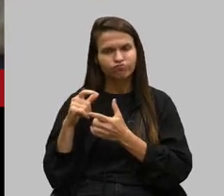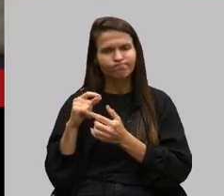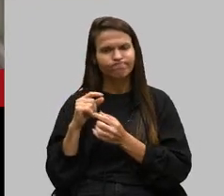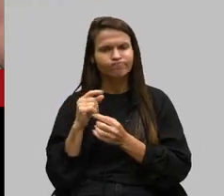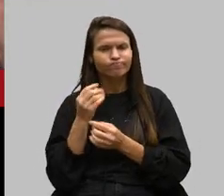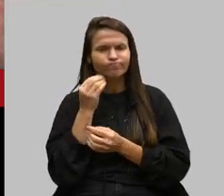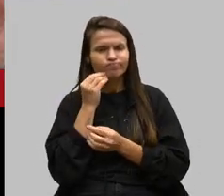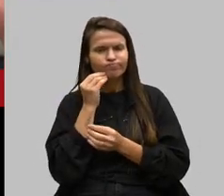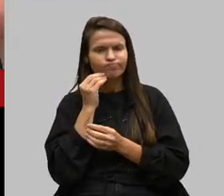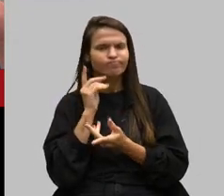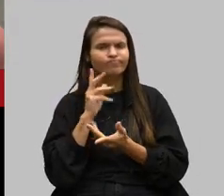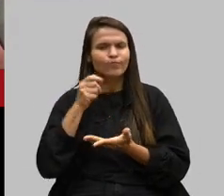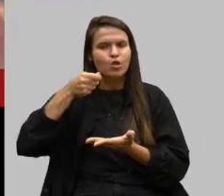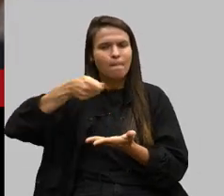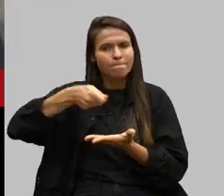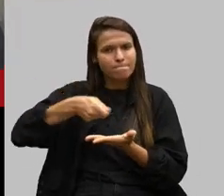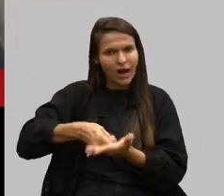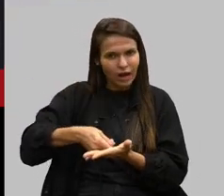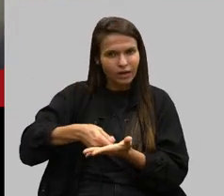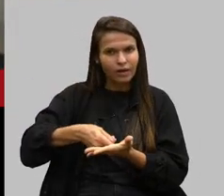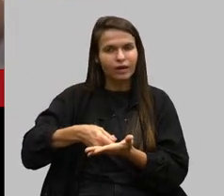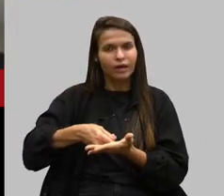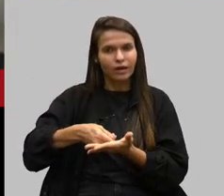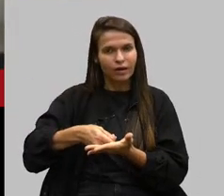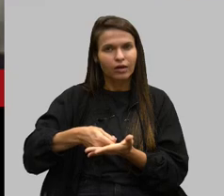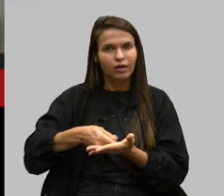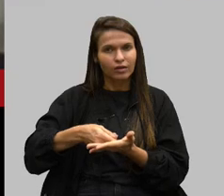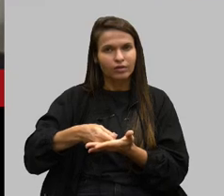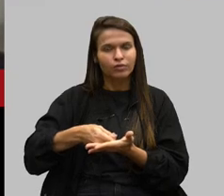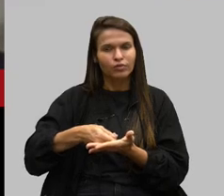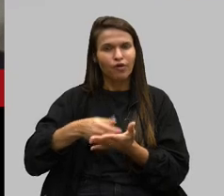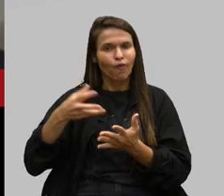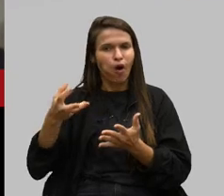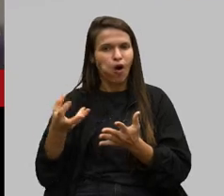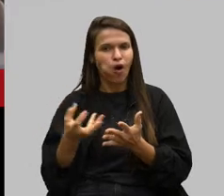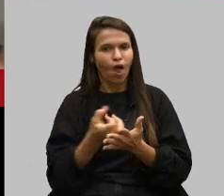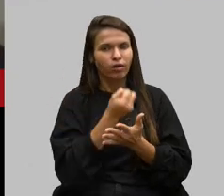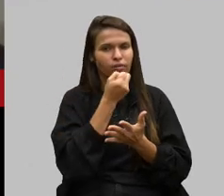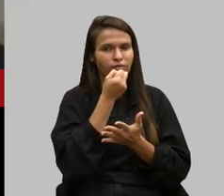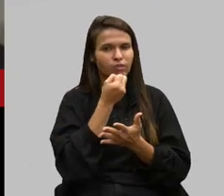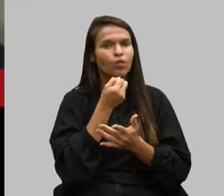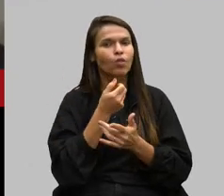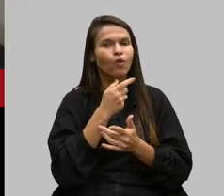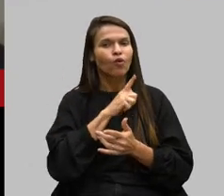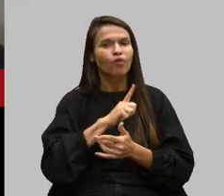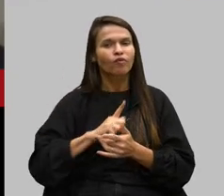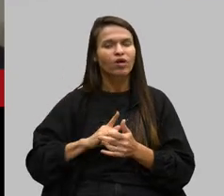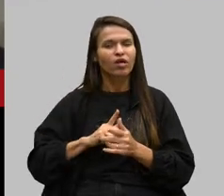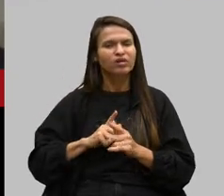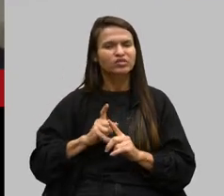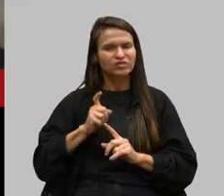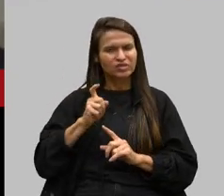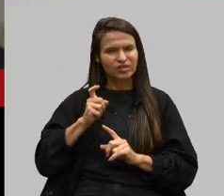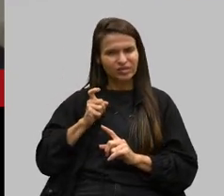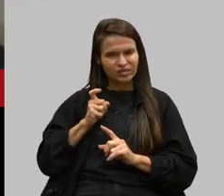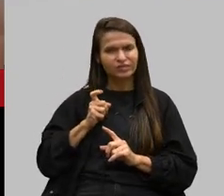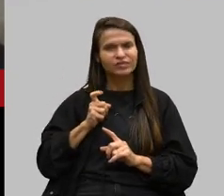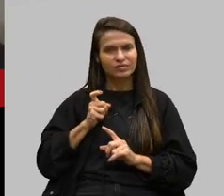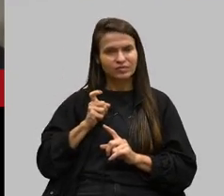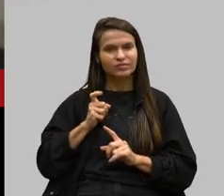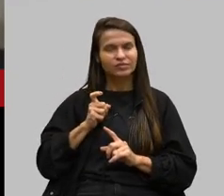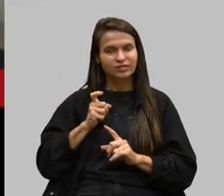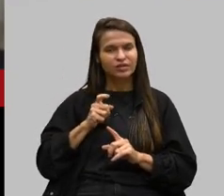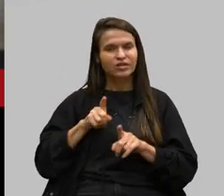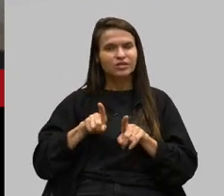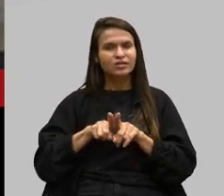pagar aquilo que foi metido à mão no governo anterior ao Governador Rome Zema e